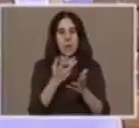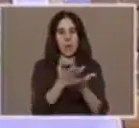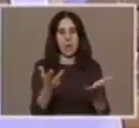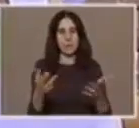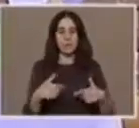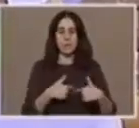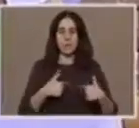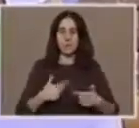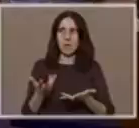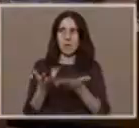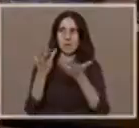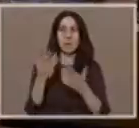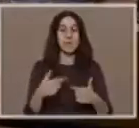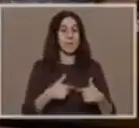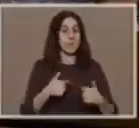Corações ao alto,